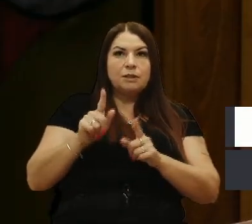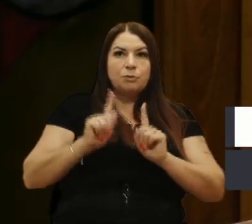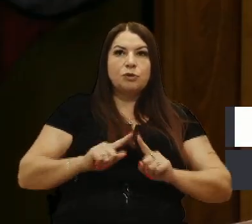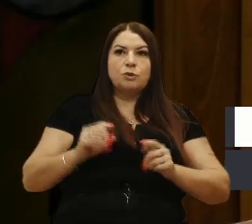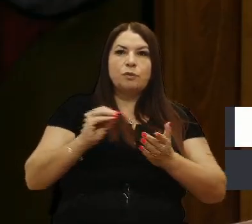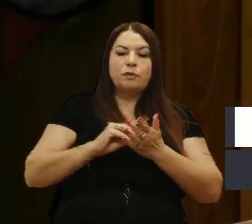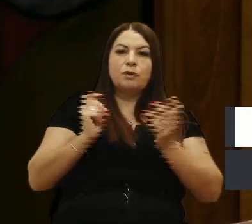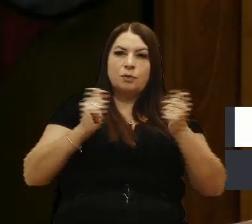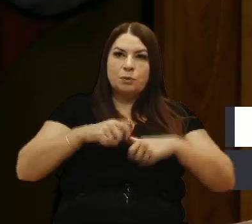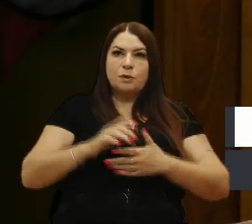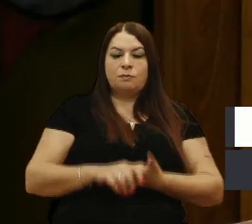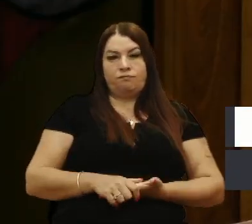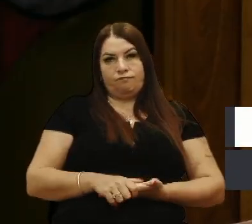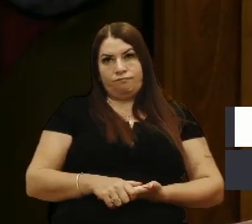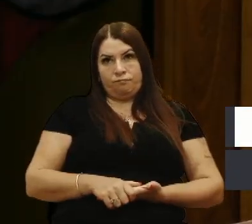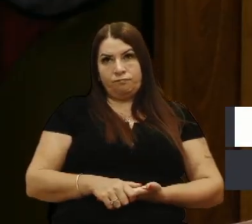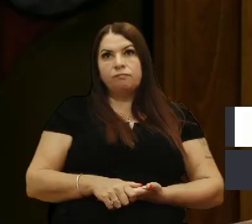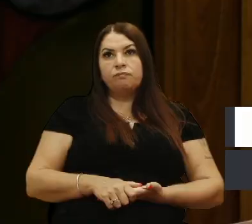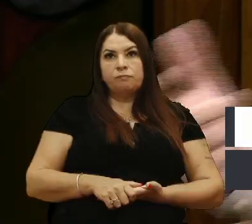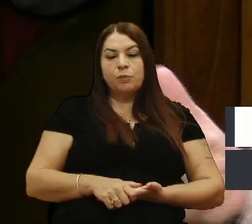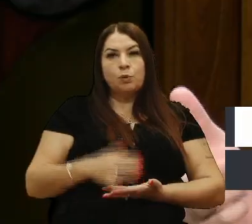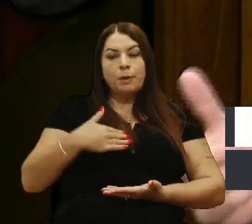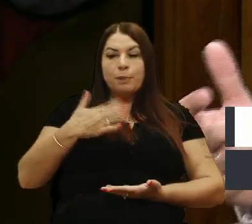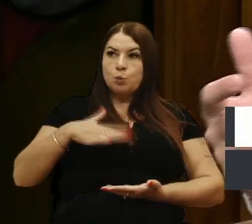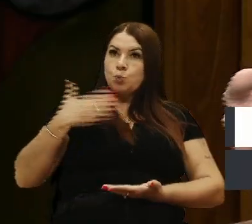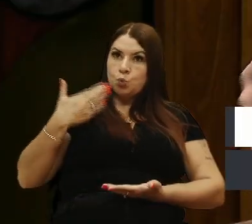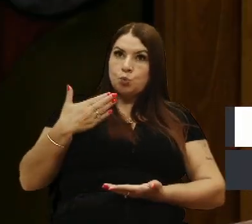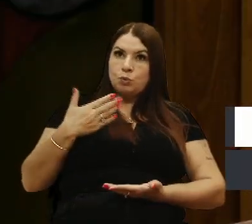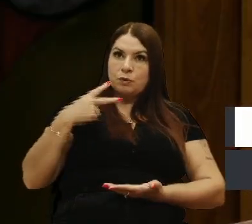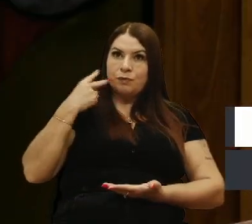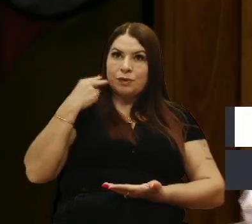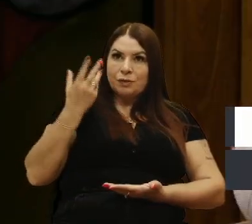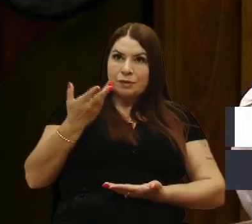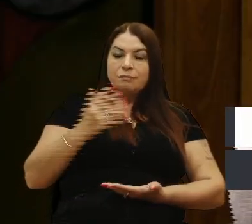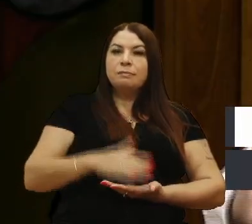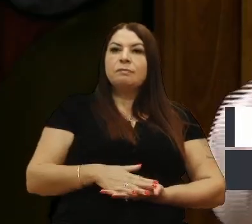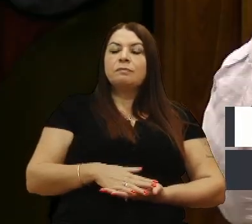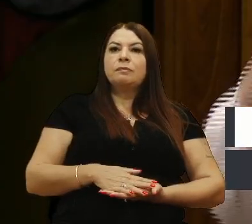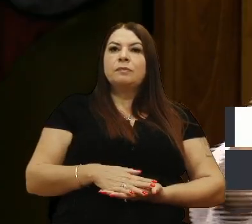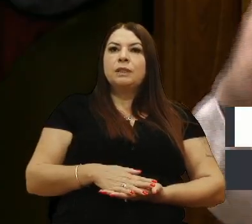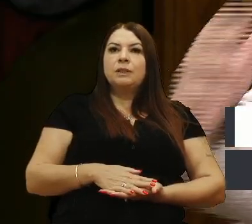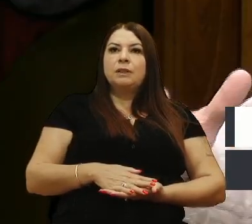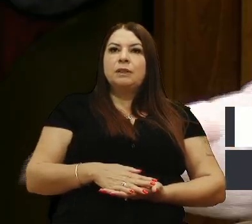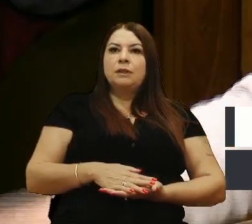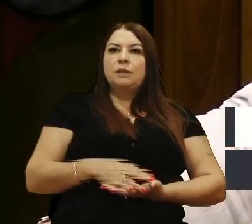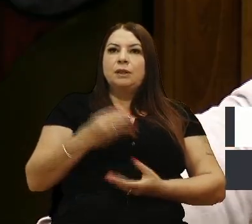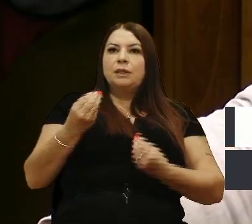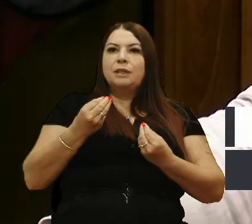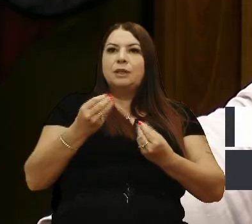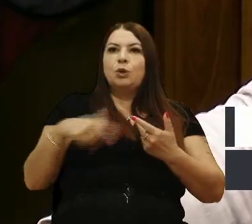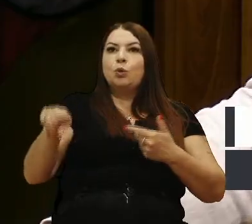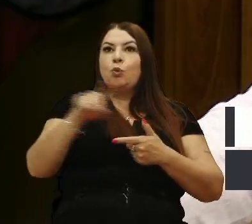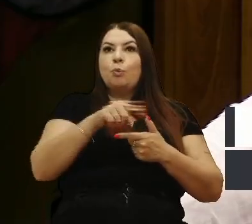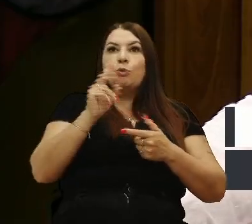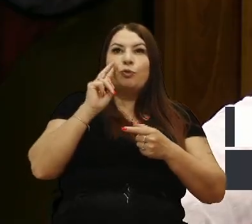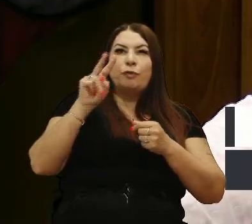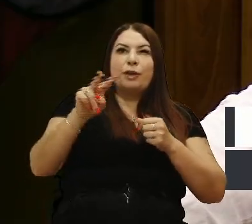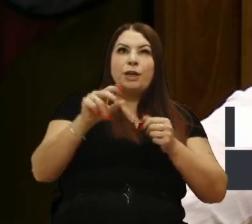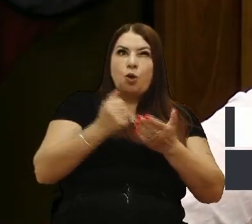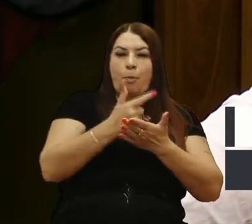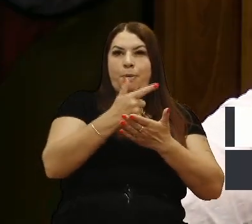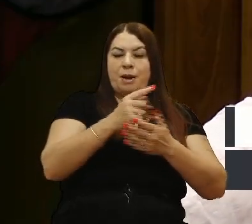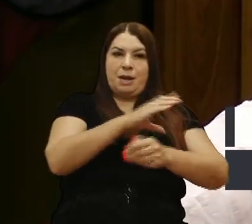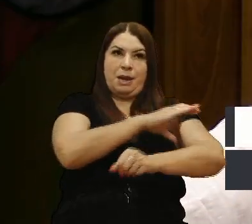incompetente. E o que me assusta, vereador Sandro Fantinel, é a questão de concepção de Estado. Quando é para comprar